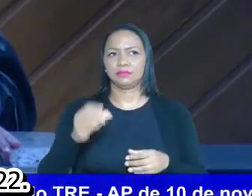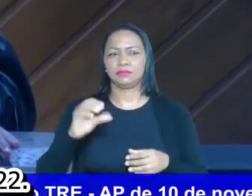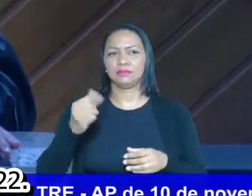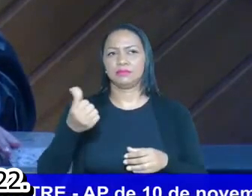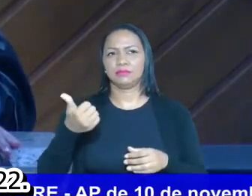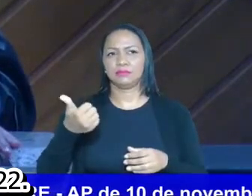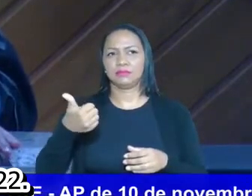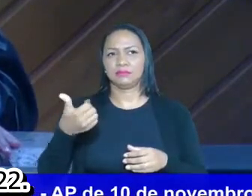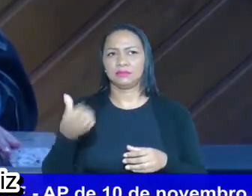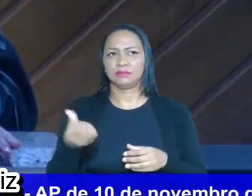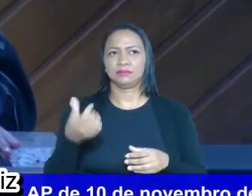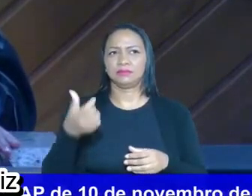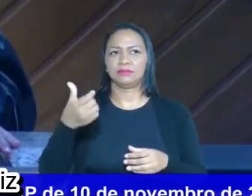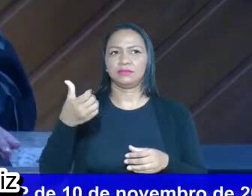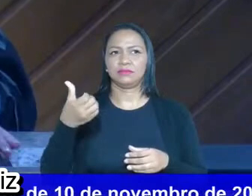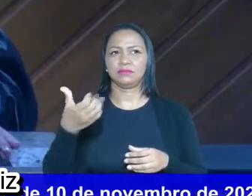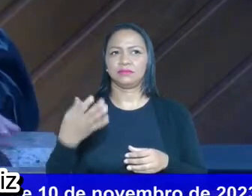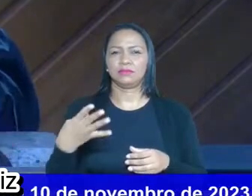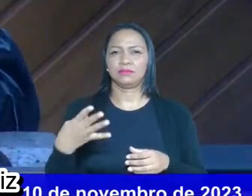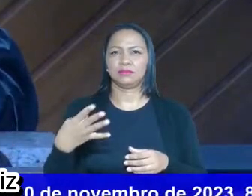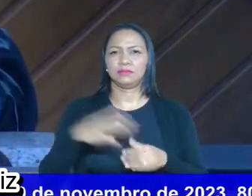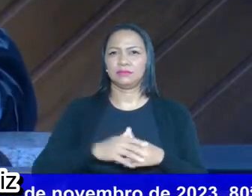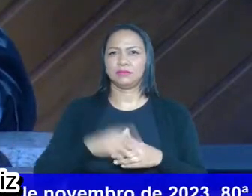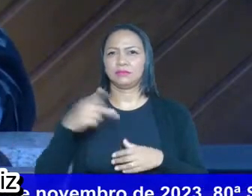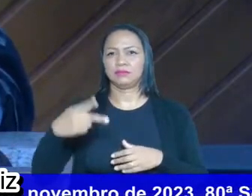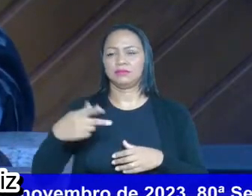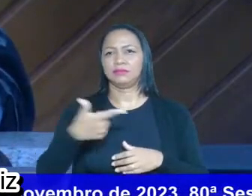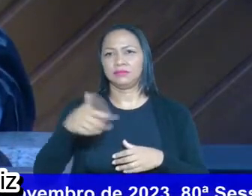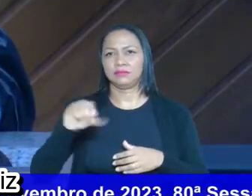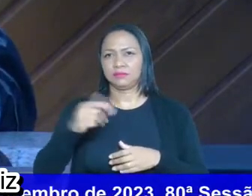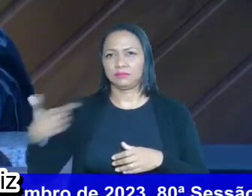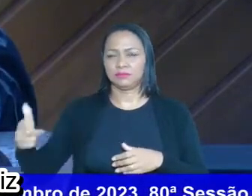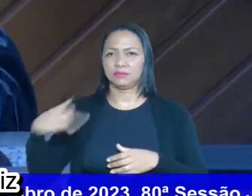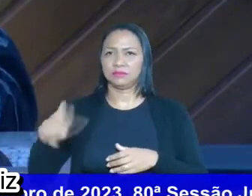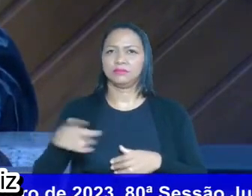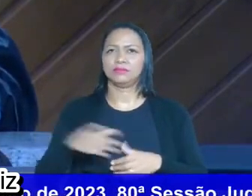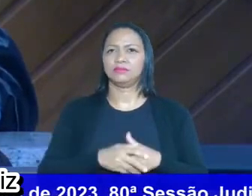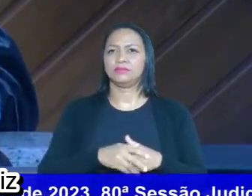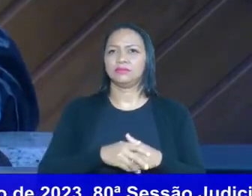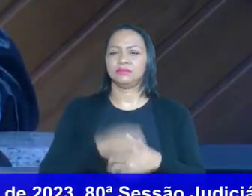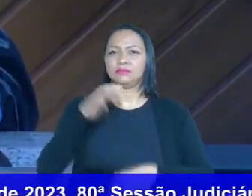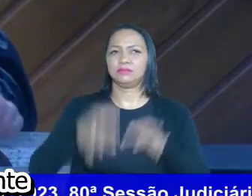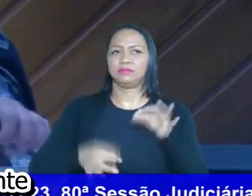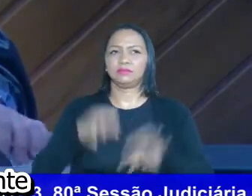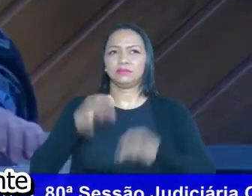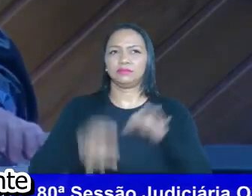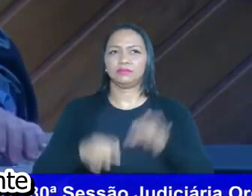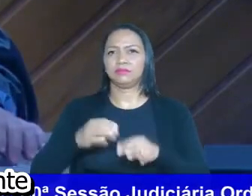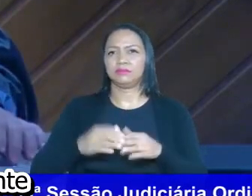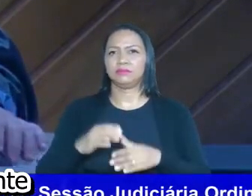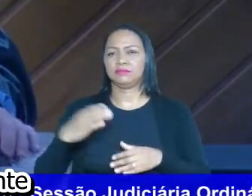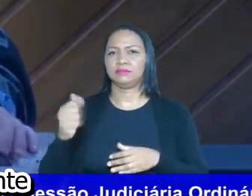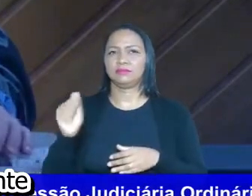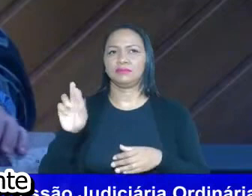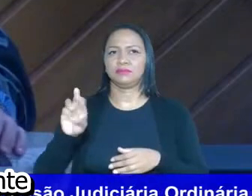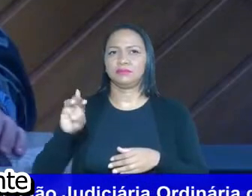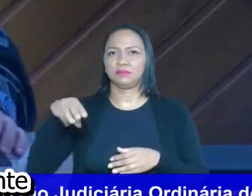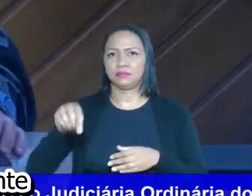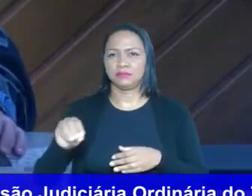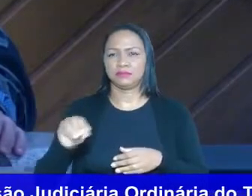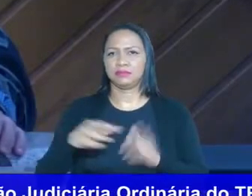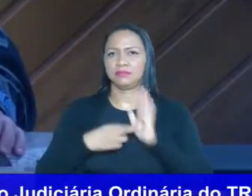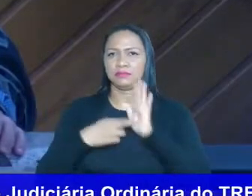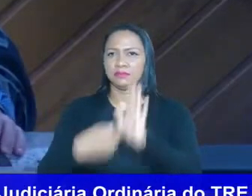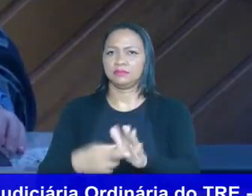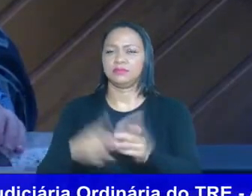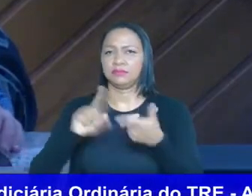0601664 de 2022, origem Macapá, relator juiz desembargador Carmo Antônio,